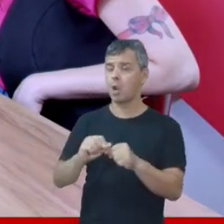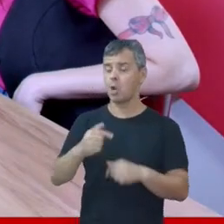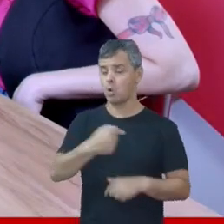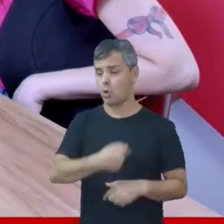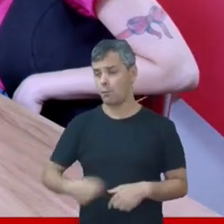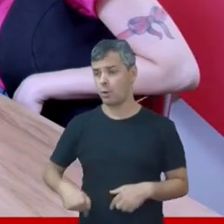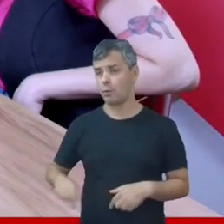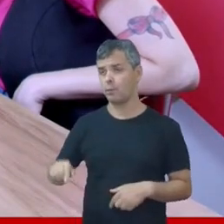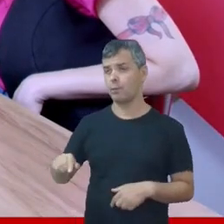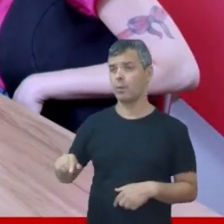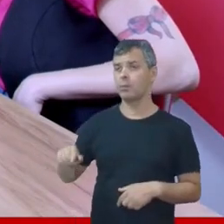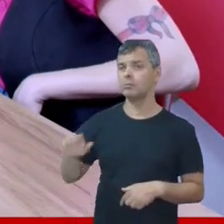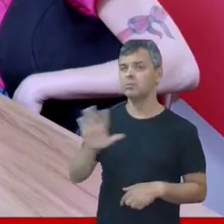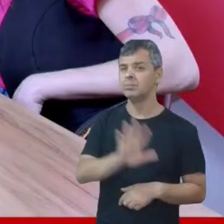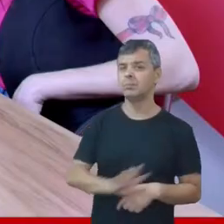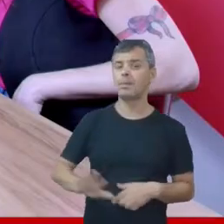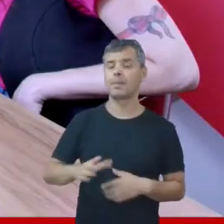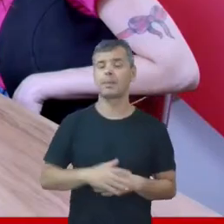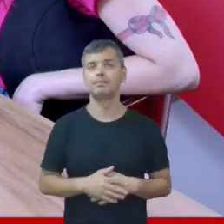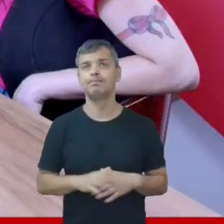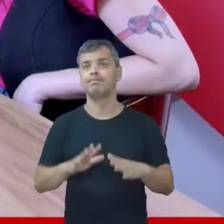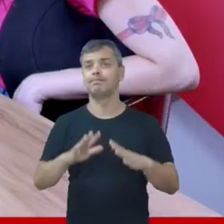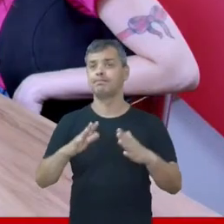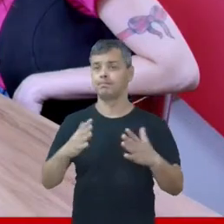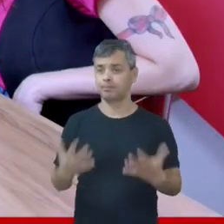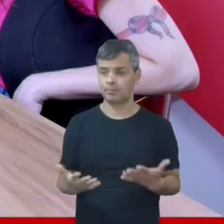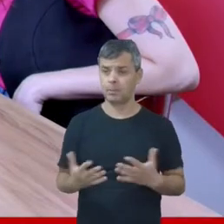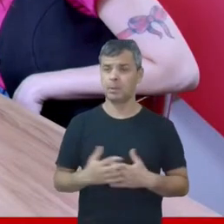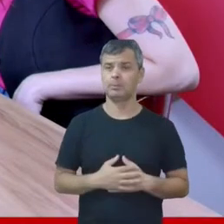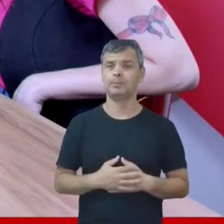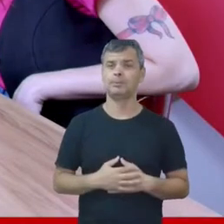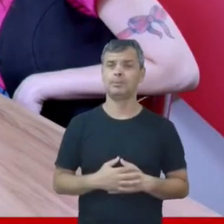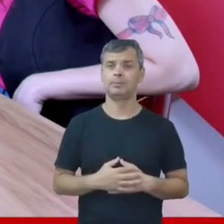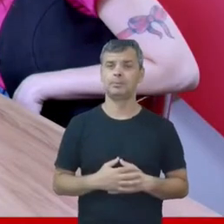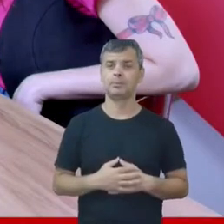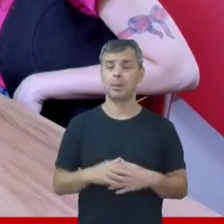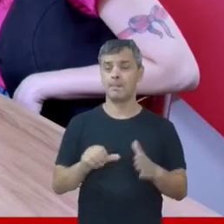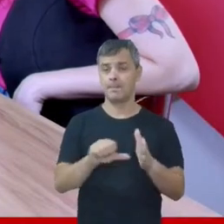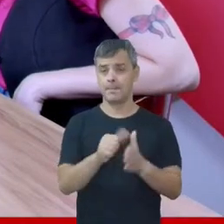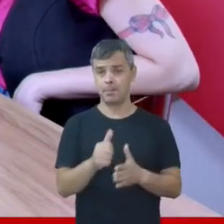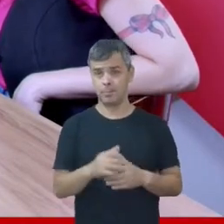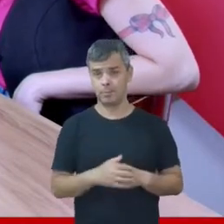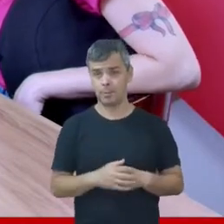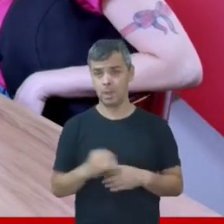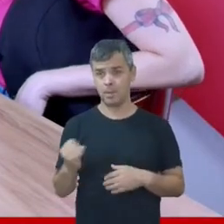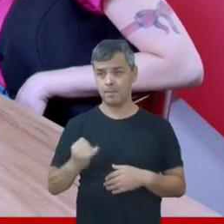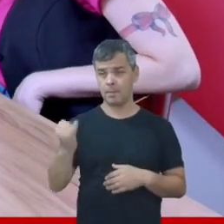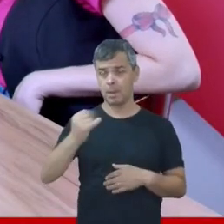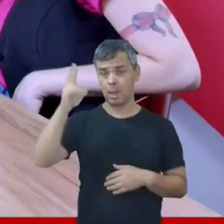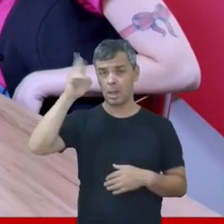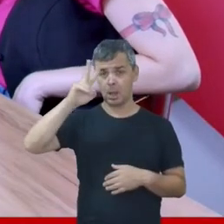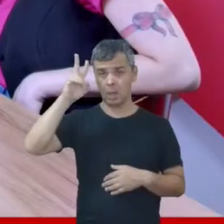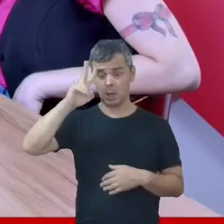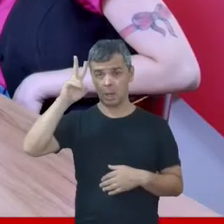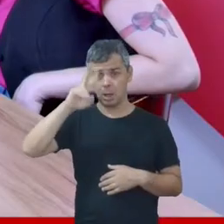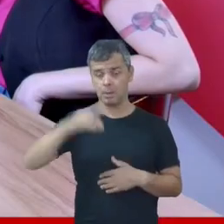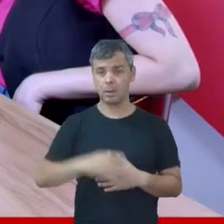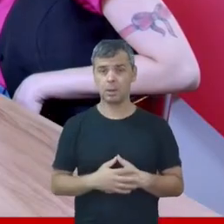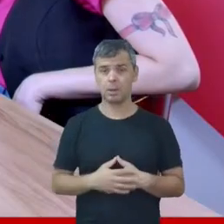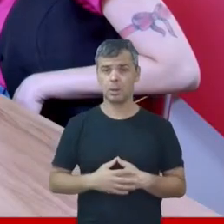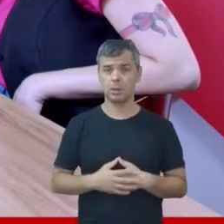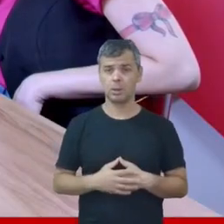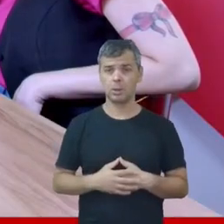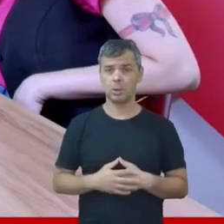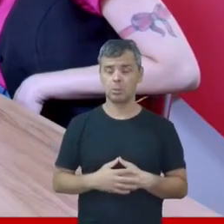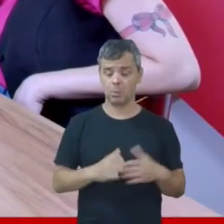federal para combater a intolerância religiosa? Cara, então, primeiro que é importante a gente lembrar que a gente